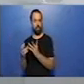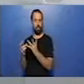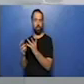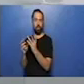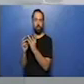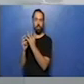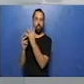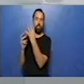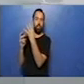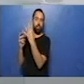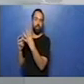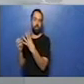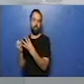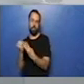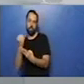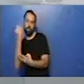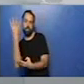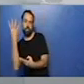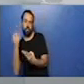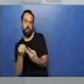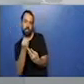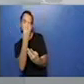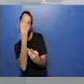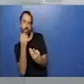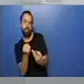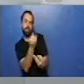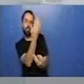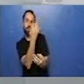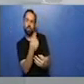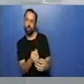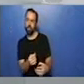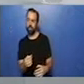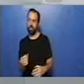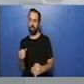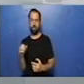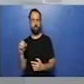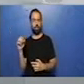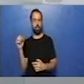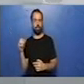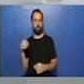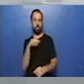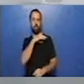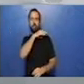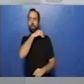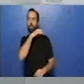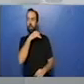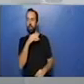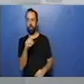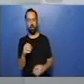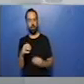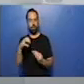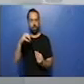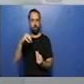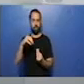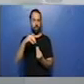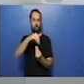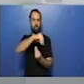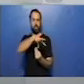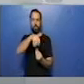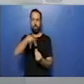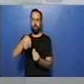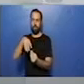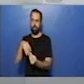protista, ao reino vegetal, aos fungos e aos animais. Nessa aula, vamos falar especificamente, dentro